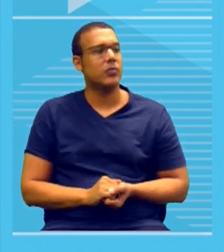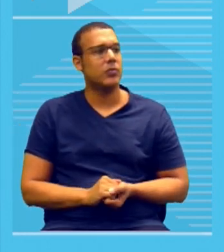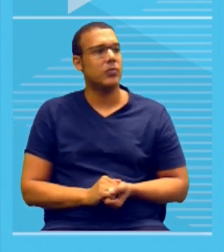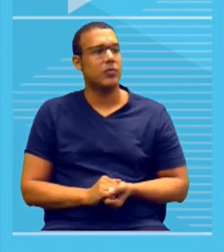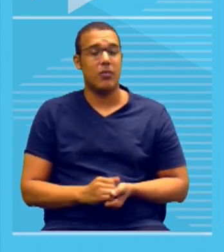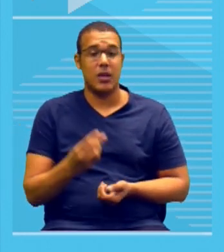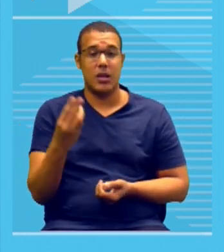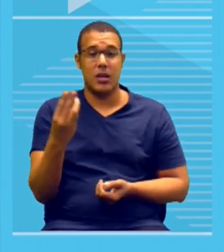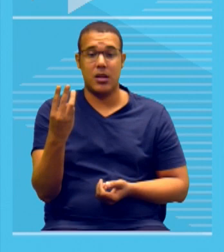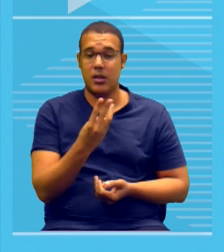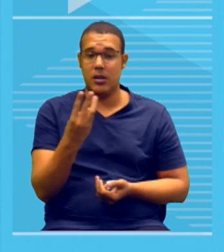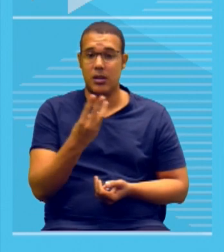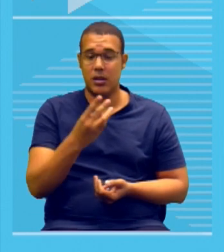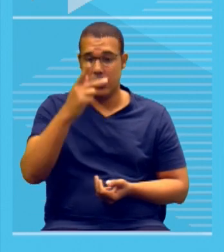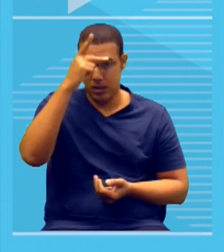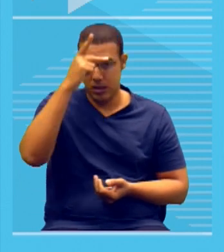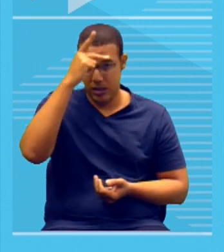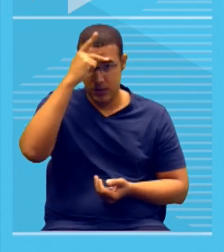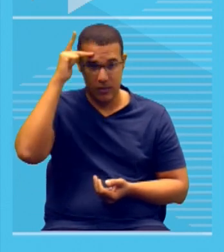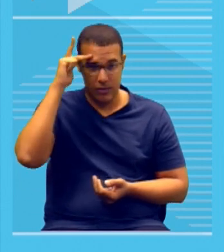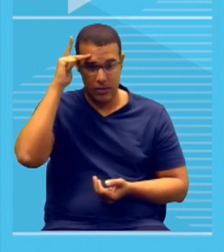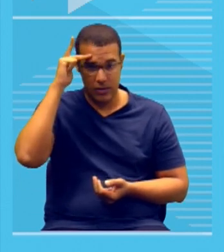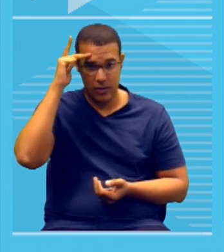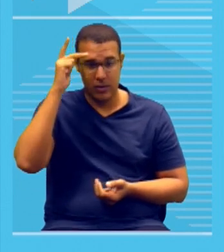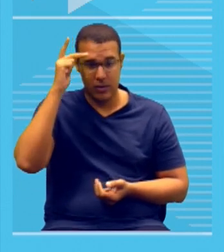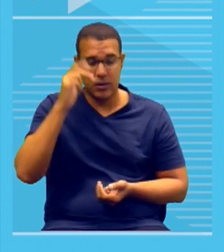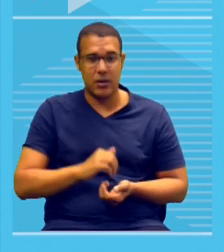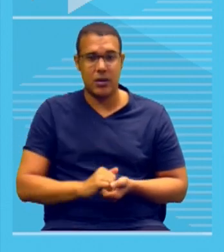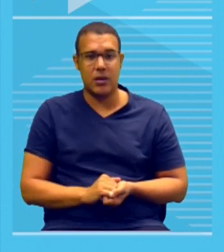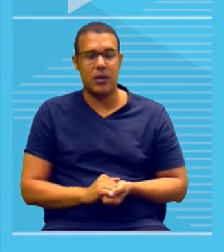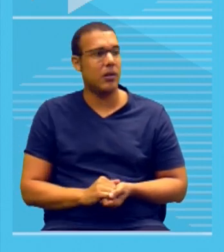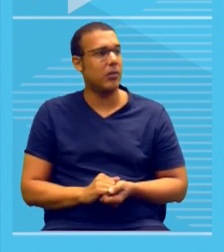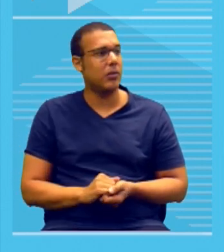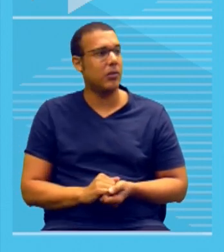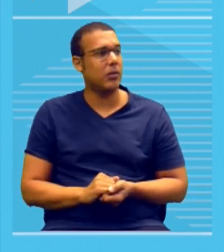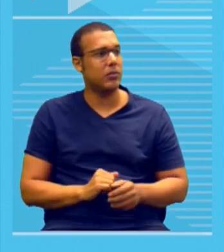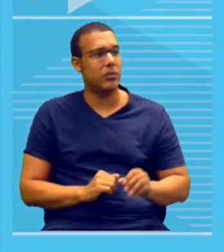na terceira pessoa os átomos são os seguintes